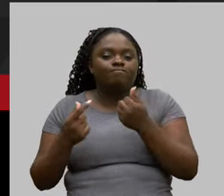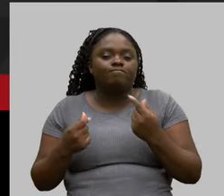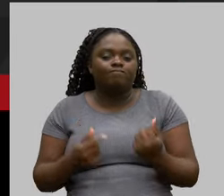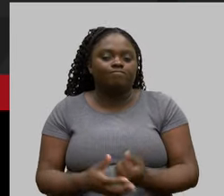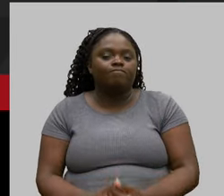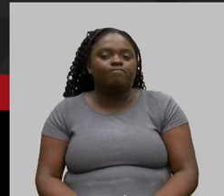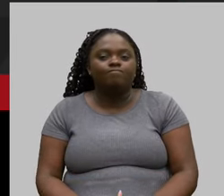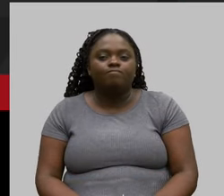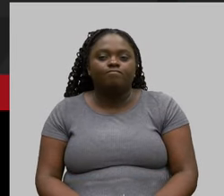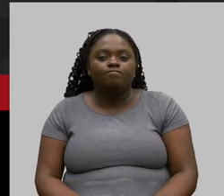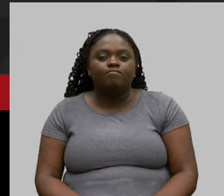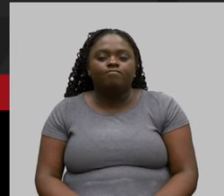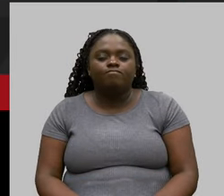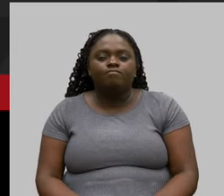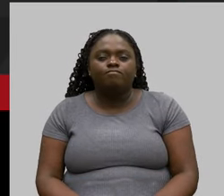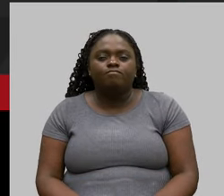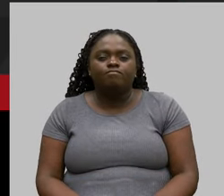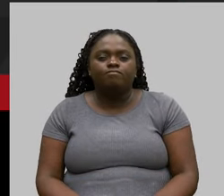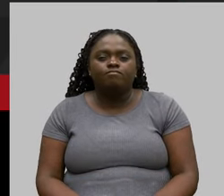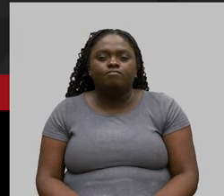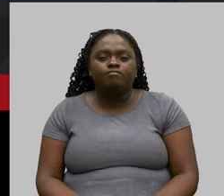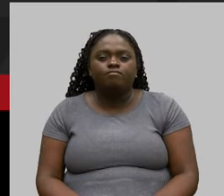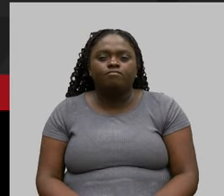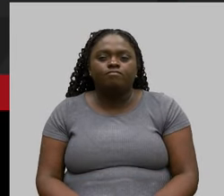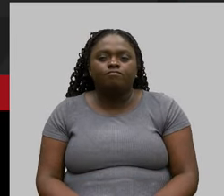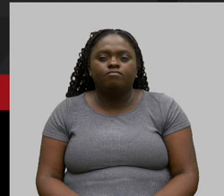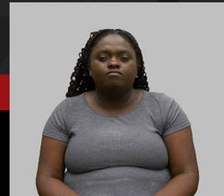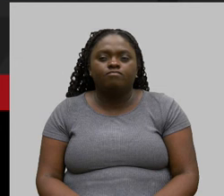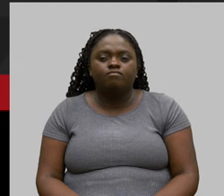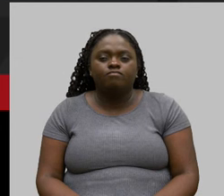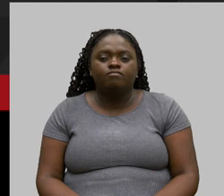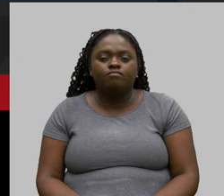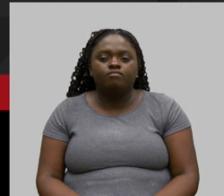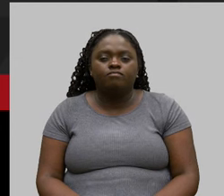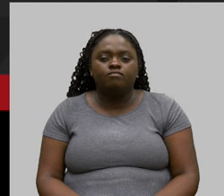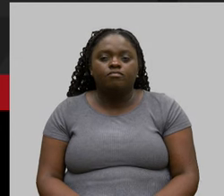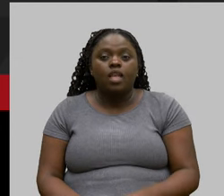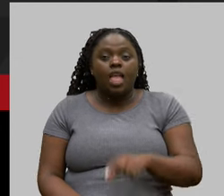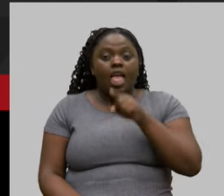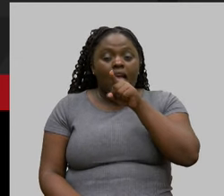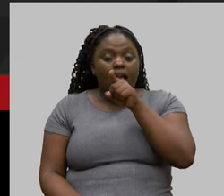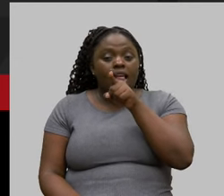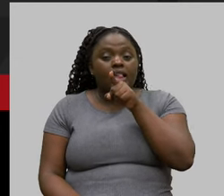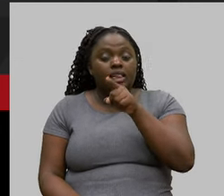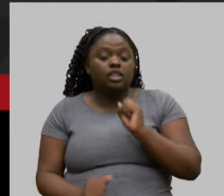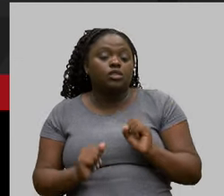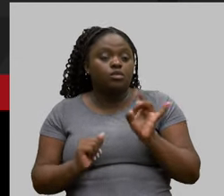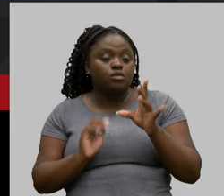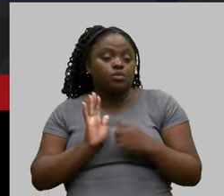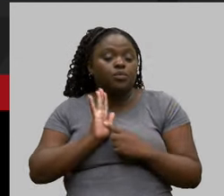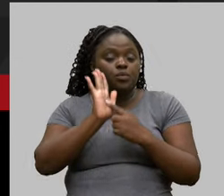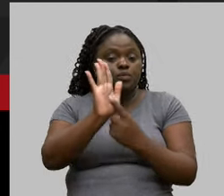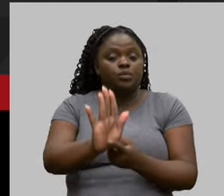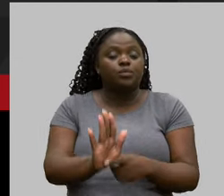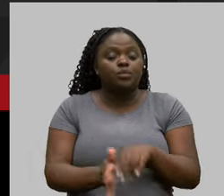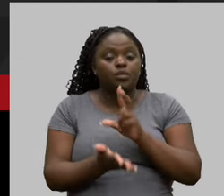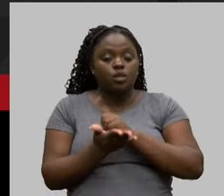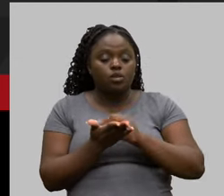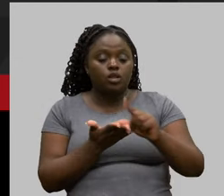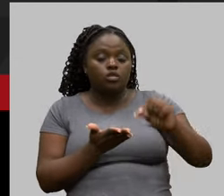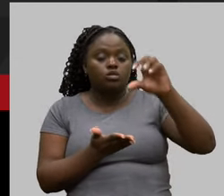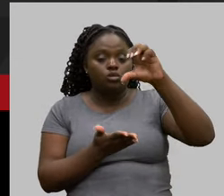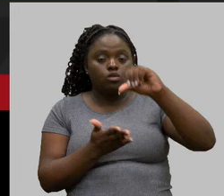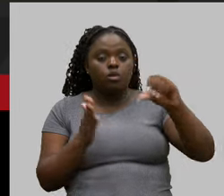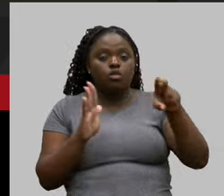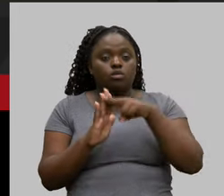favor aqui é o nosso departamento só destacar Aqui as nossas atribuições previstas lá no artigo 9º da da